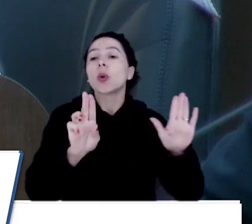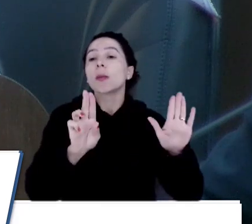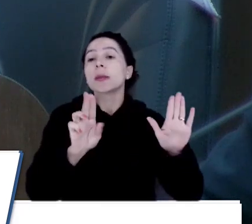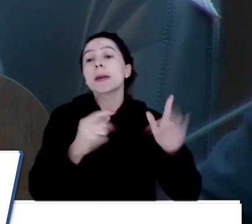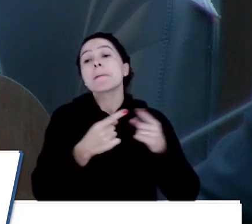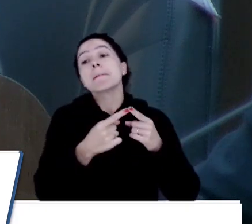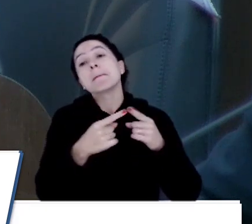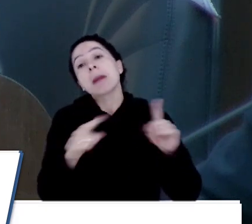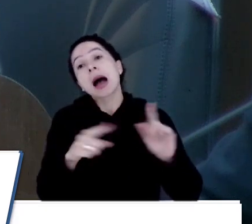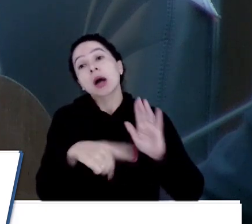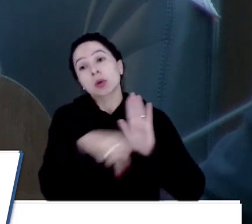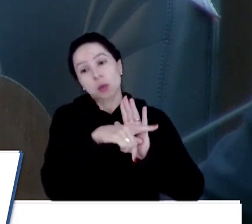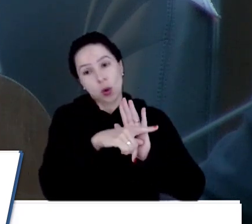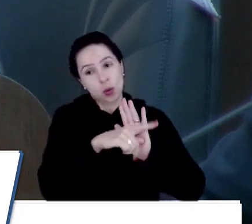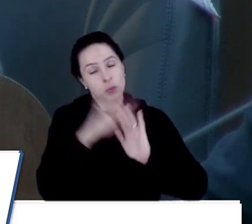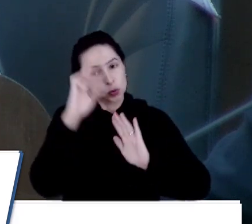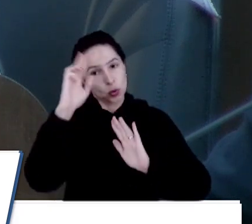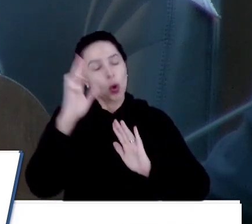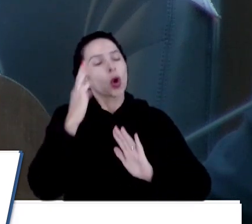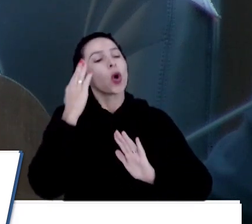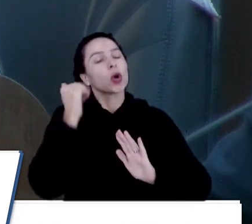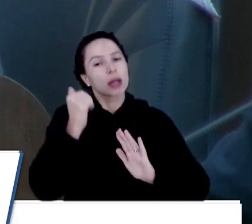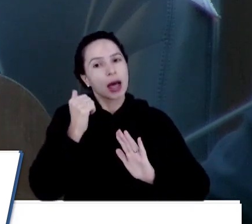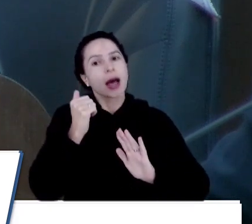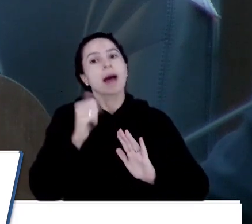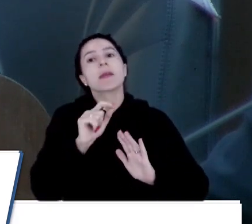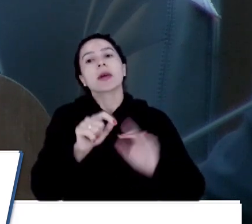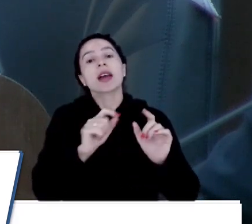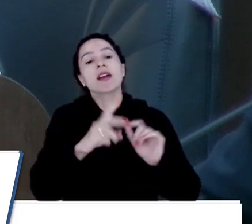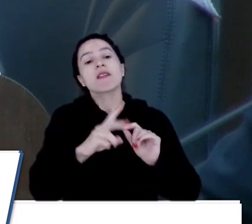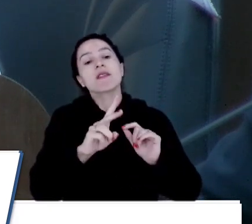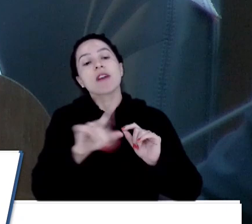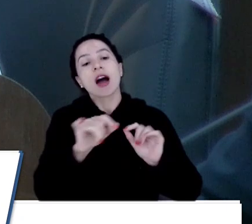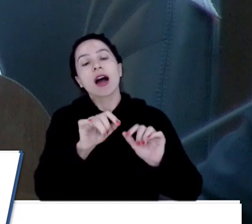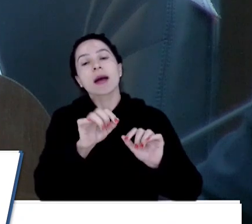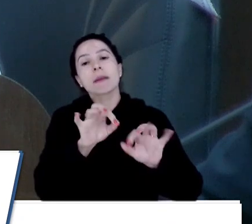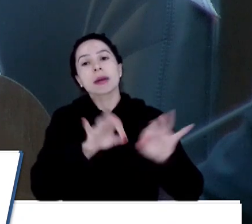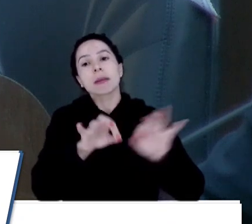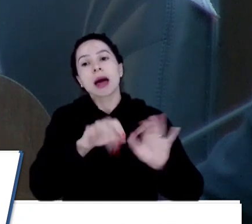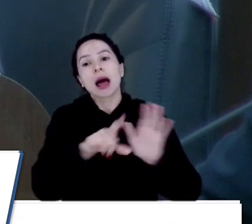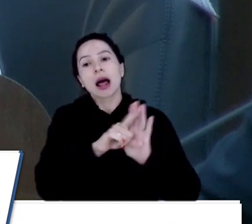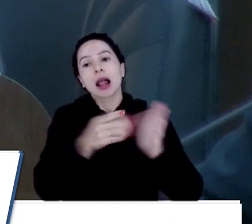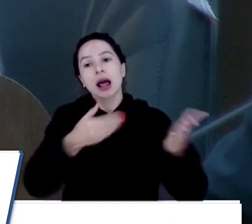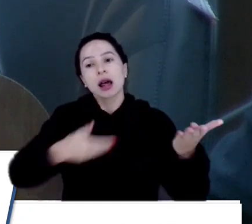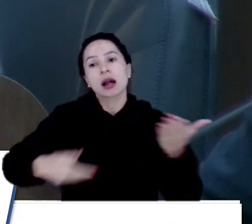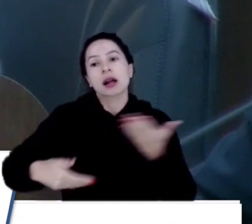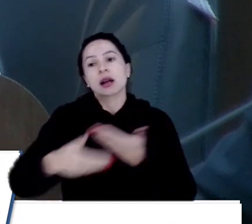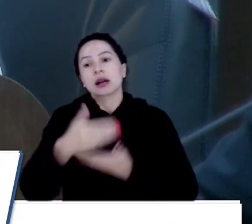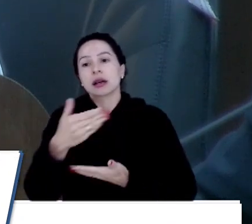o proprietário já está ciente para fazer o trâmite legal, para fazer